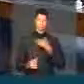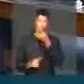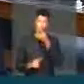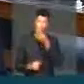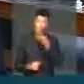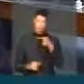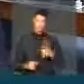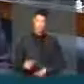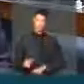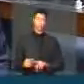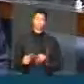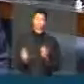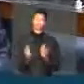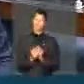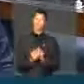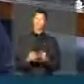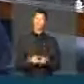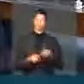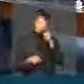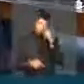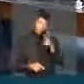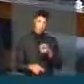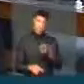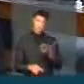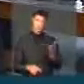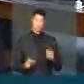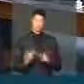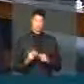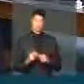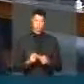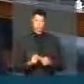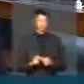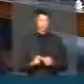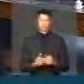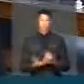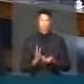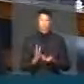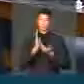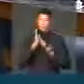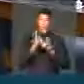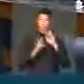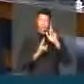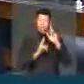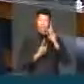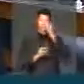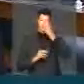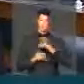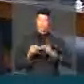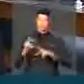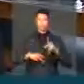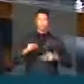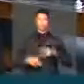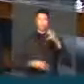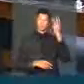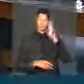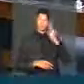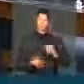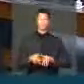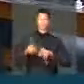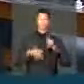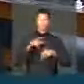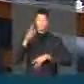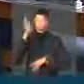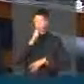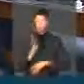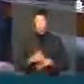comentário mais profundo. Cumprimentá-lo pelo mandato que Vossa Excelência exerce aqui na casa, representando tão bem o povo do Maranhão e o povo brasileiro.